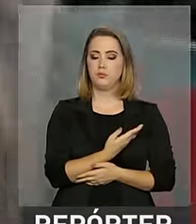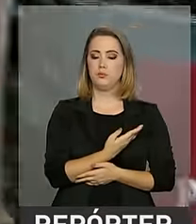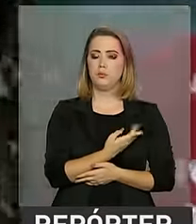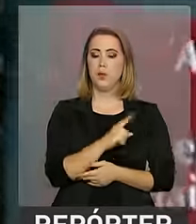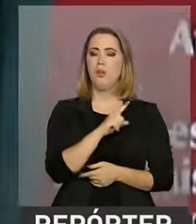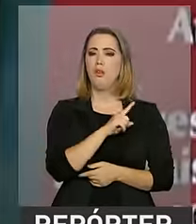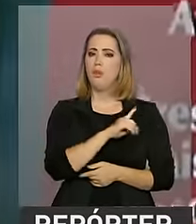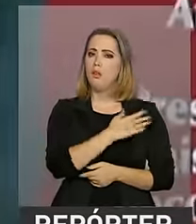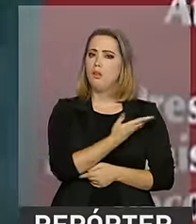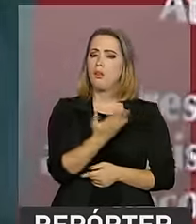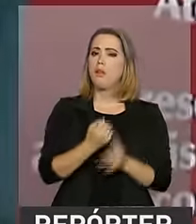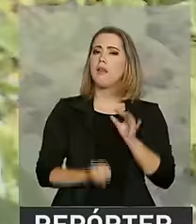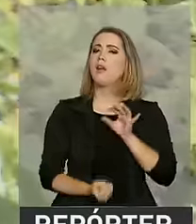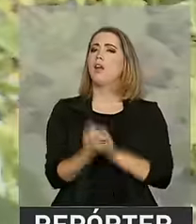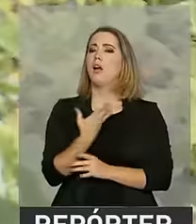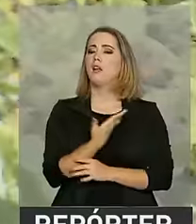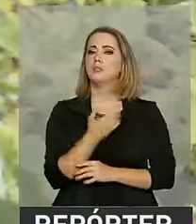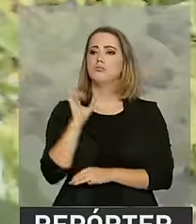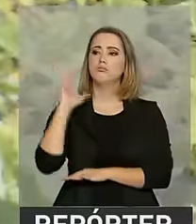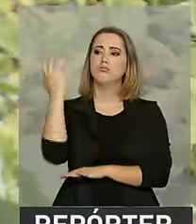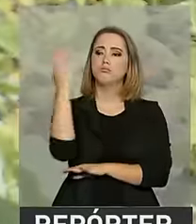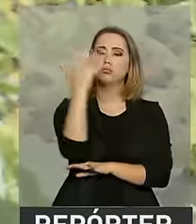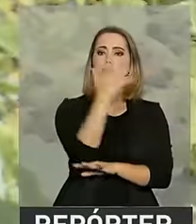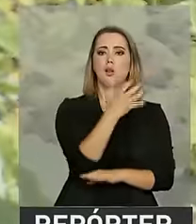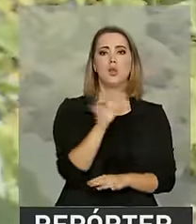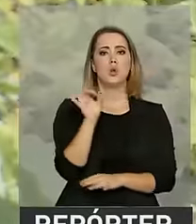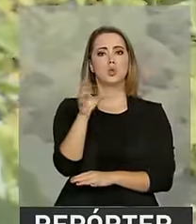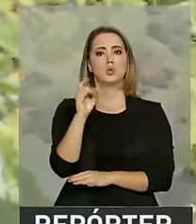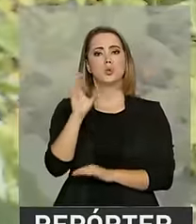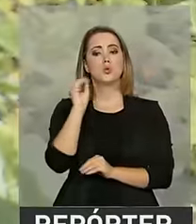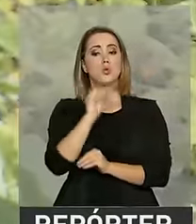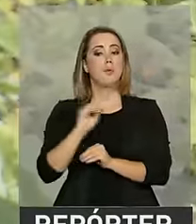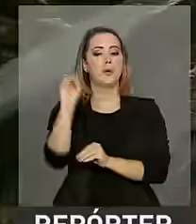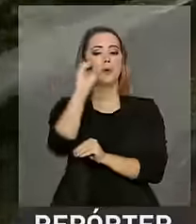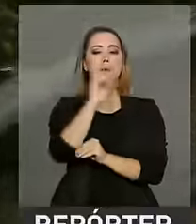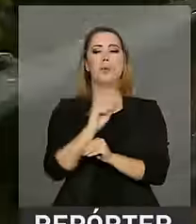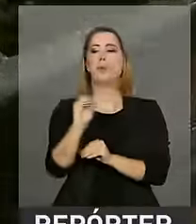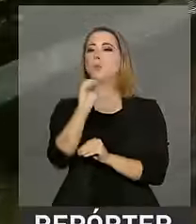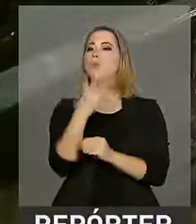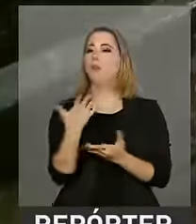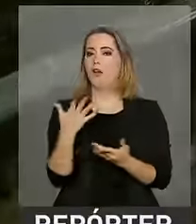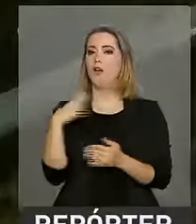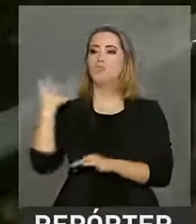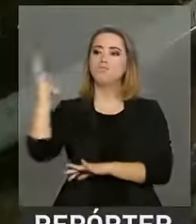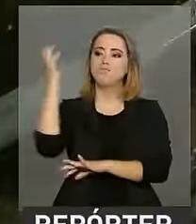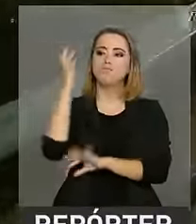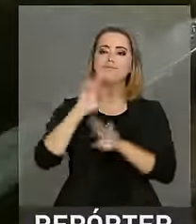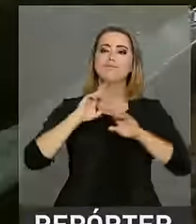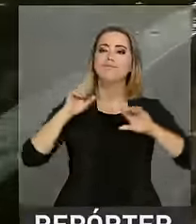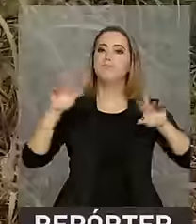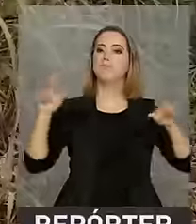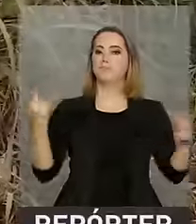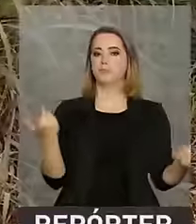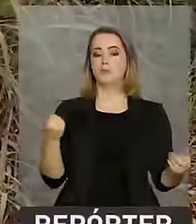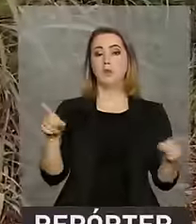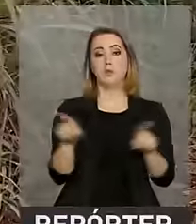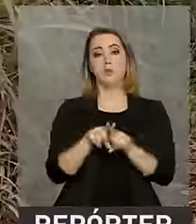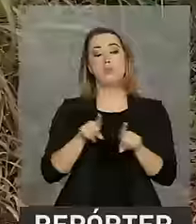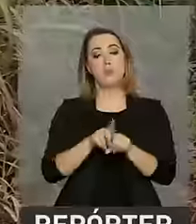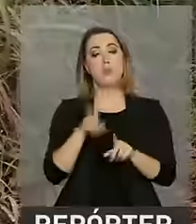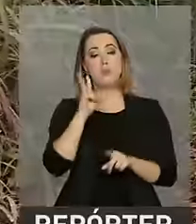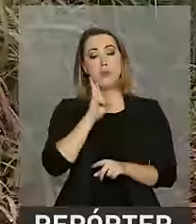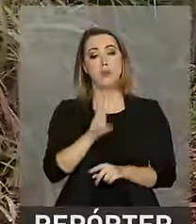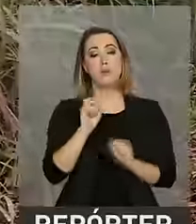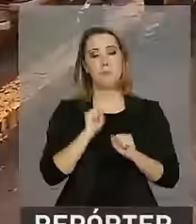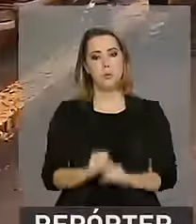quando eles são criados eles são criados não só para conservar a biodiversidade mas nessa categoria Parque Nacional prevê a